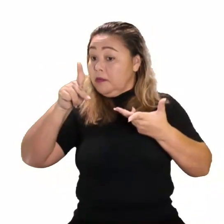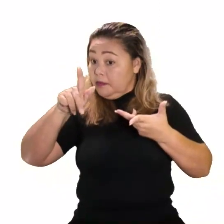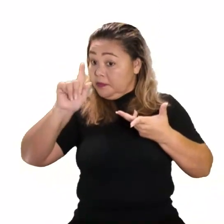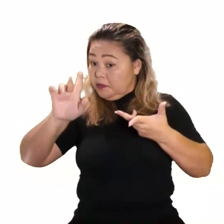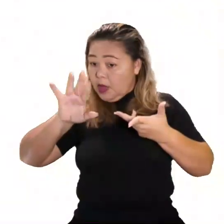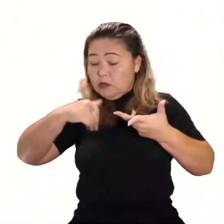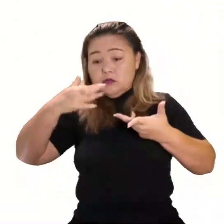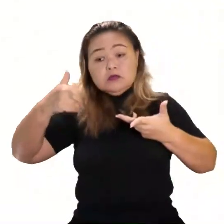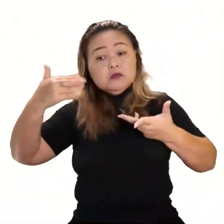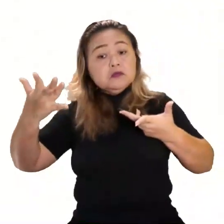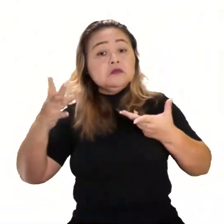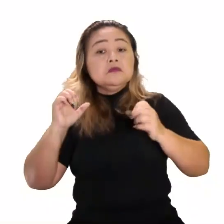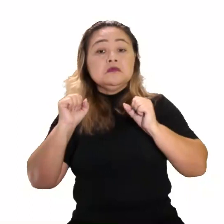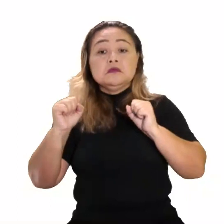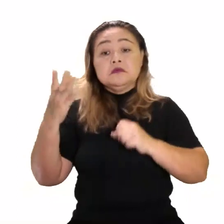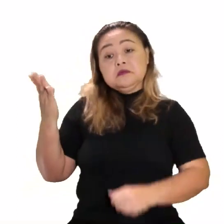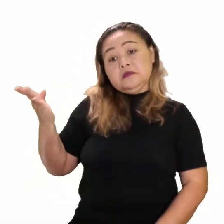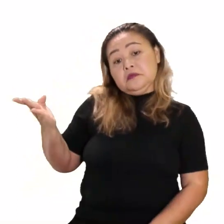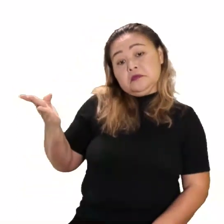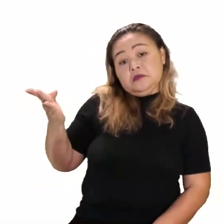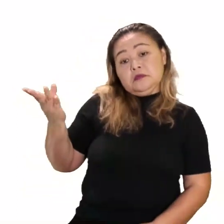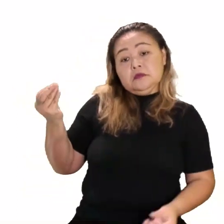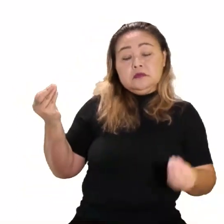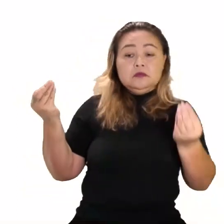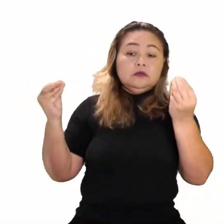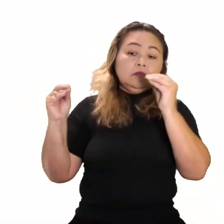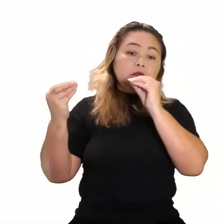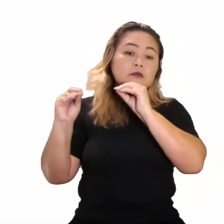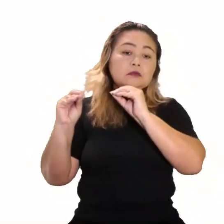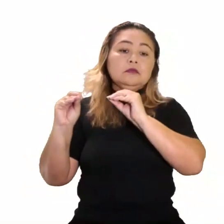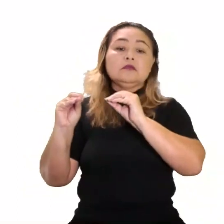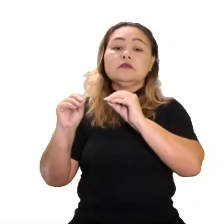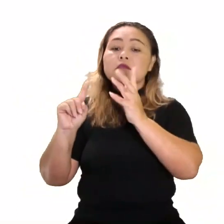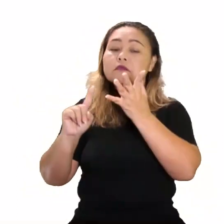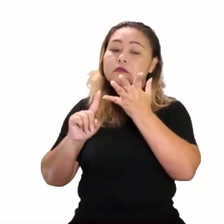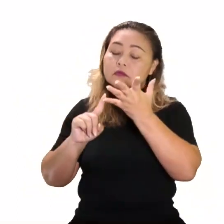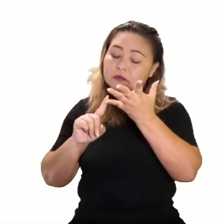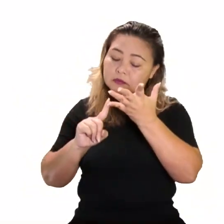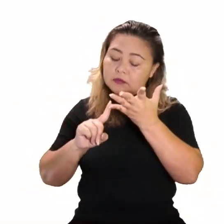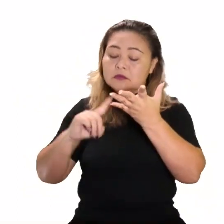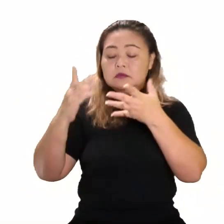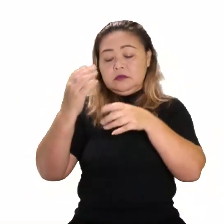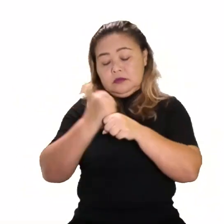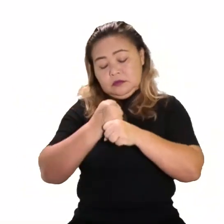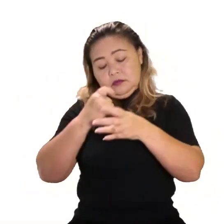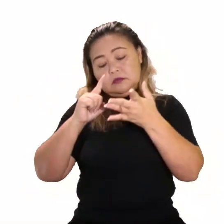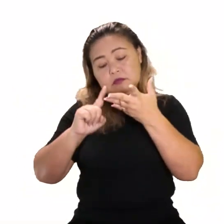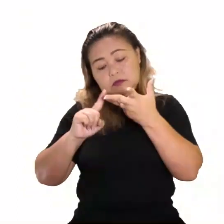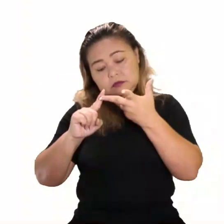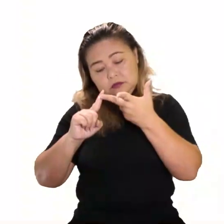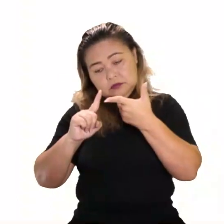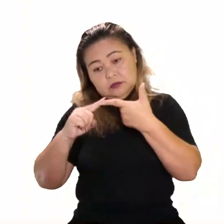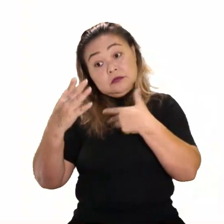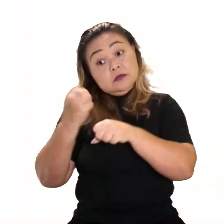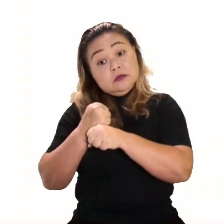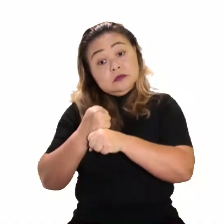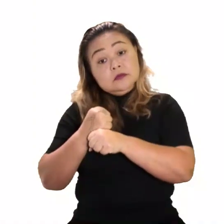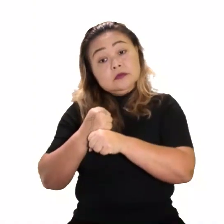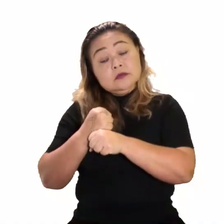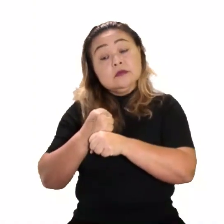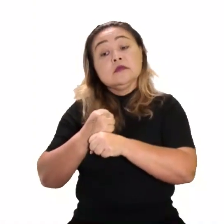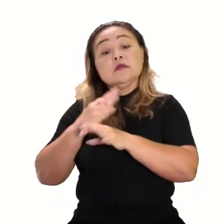geométrica, eu posso fazer assim, montando os N termos, primeiro com o segundo até o enésimo termo e